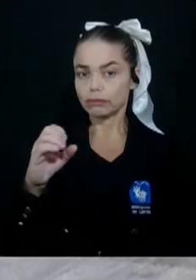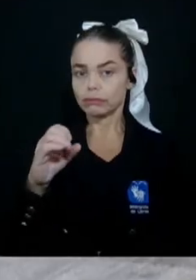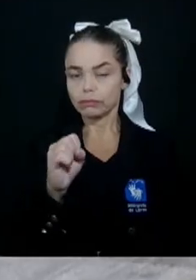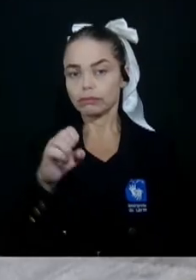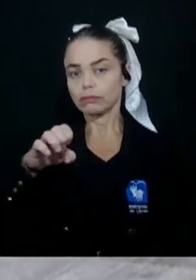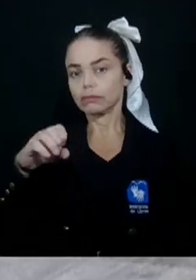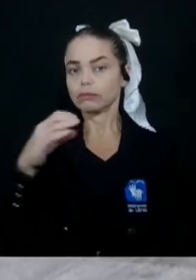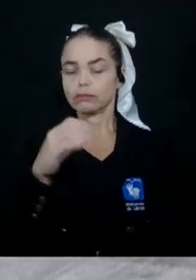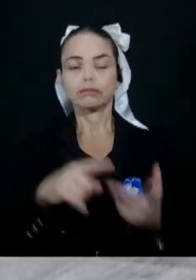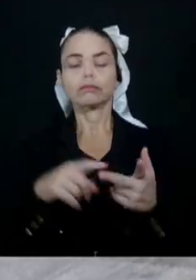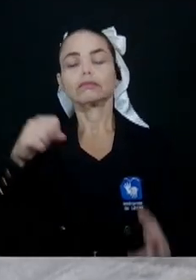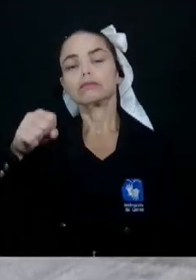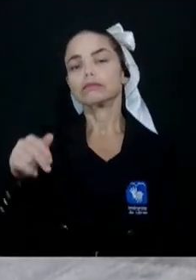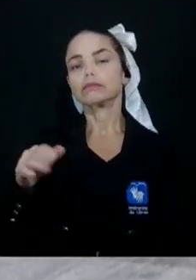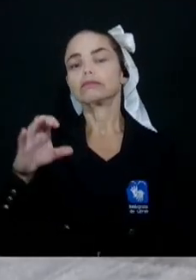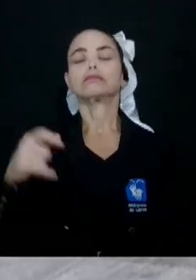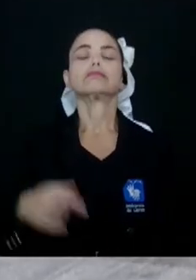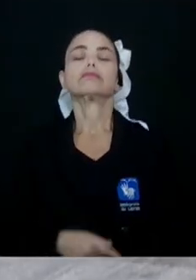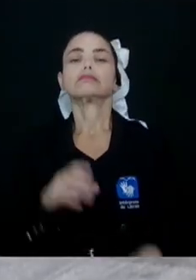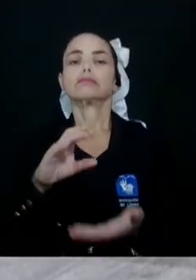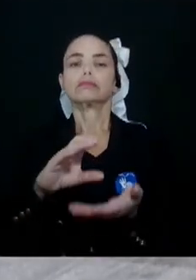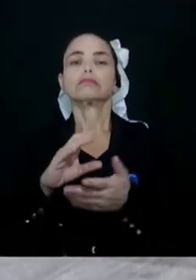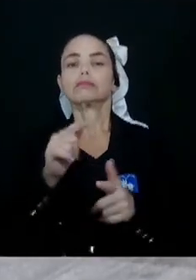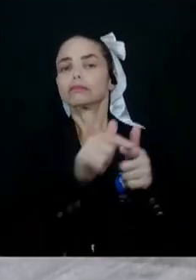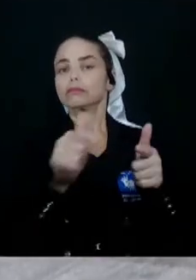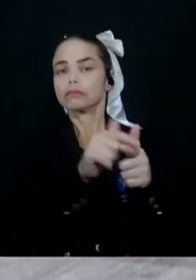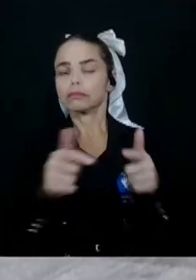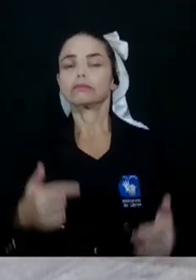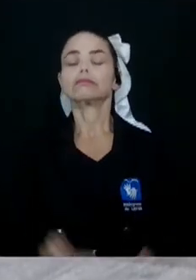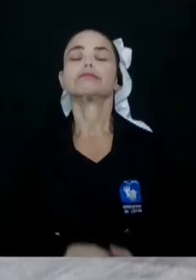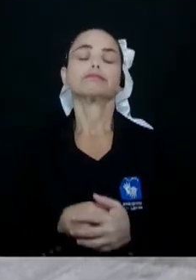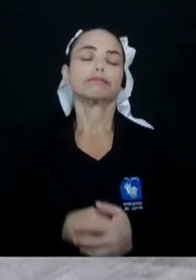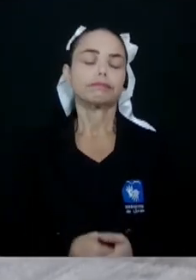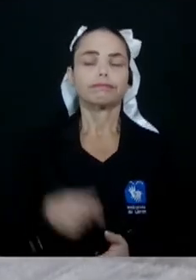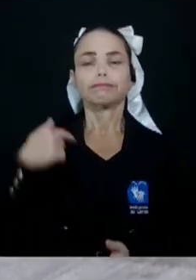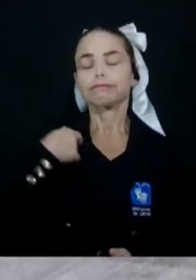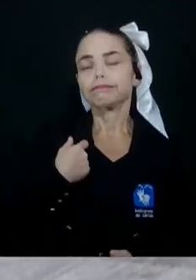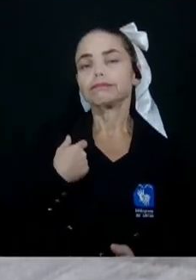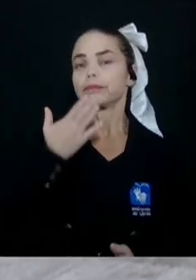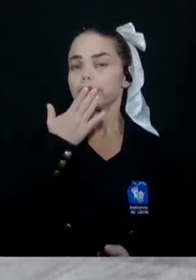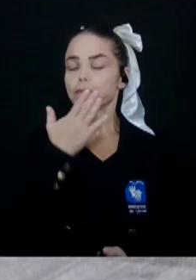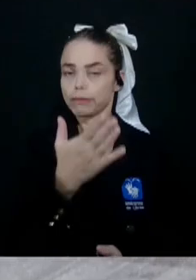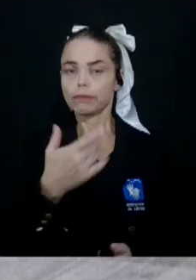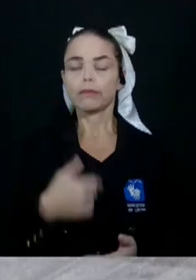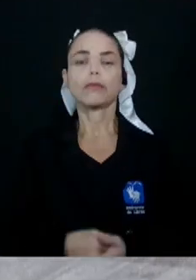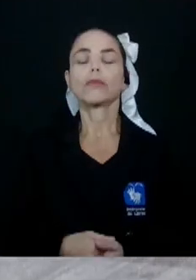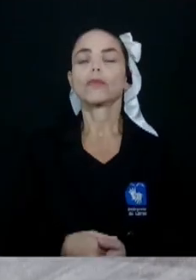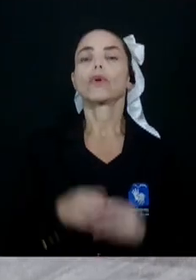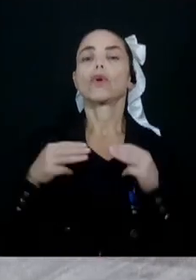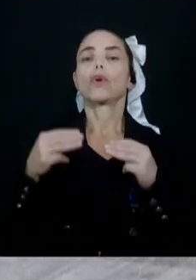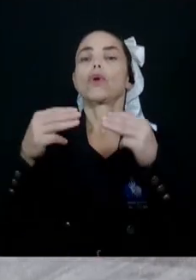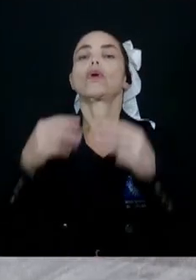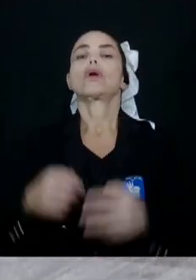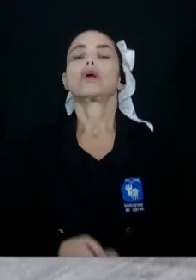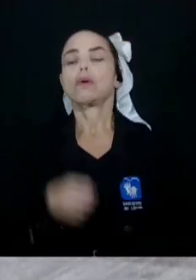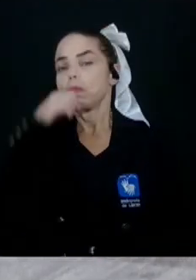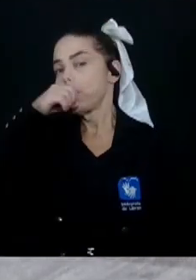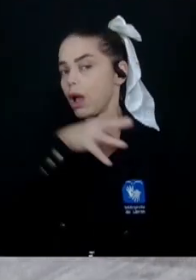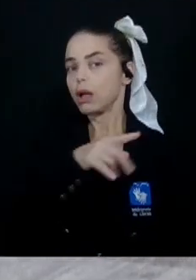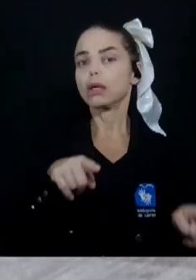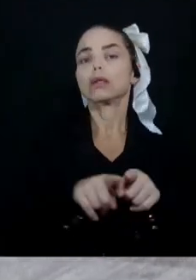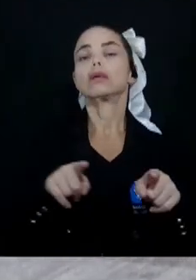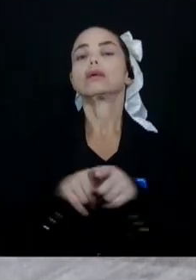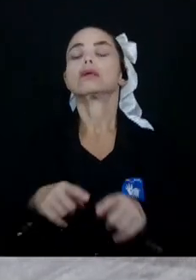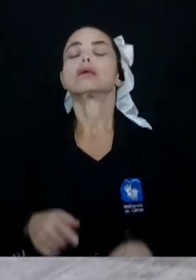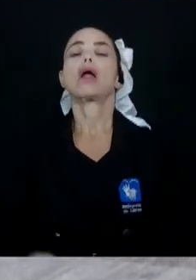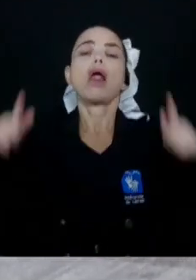Campinas, trazendo essa problemática. E uma coisa que eles pedem, e essa moção apela nesse sentido também, além de protestar contra o